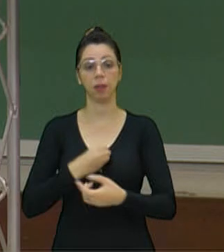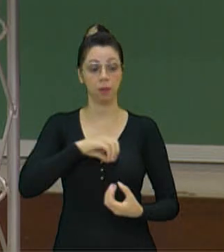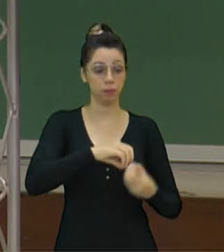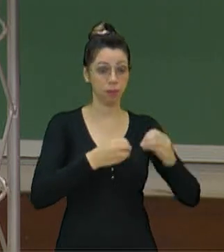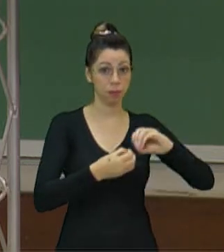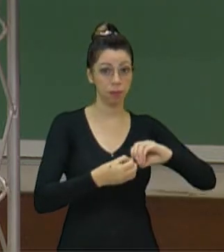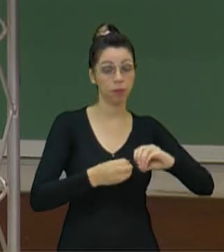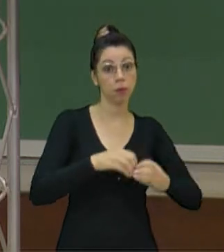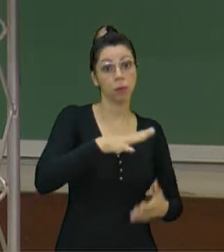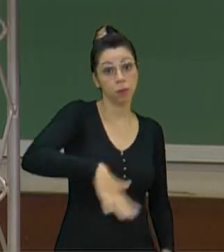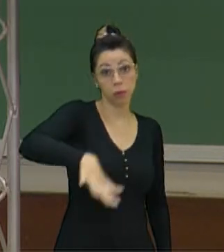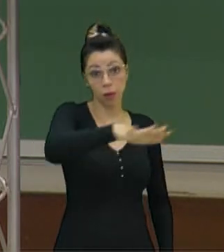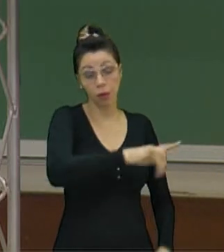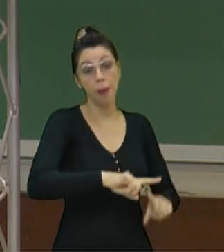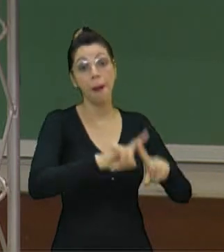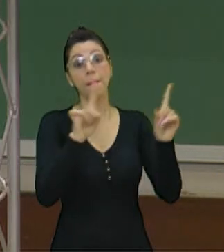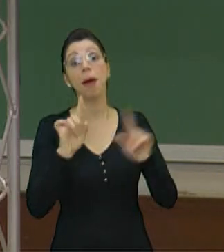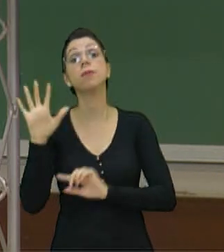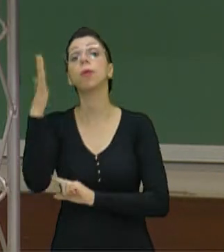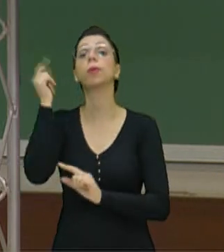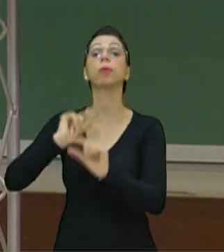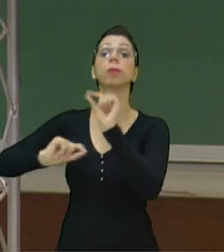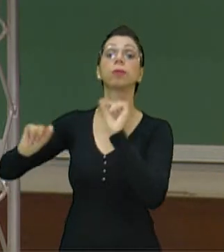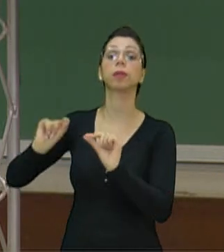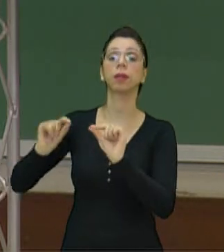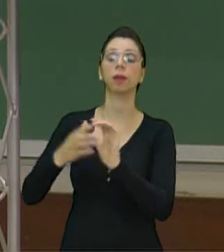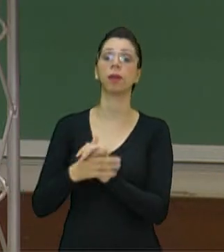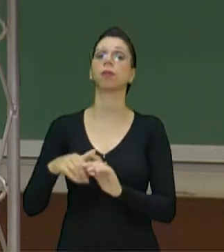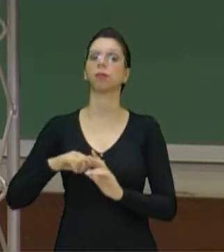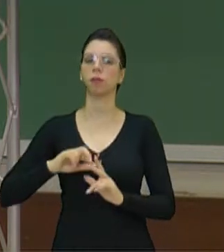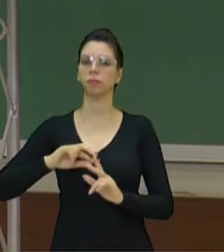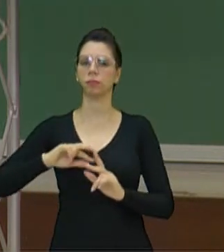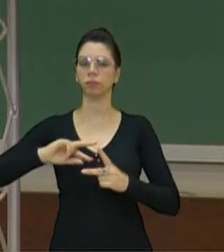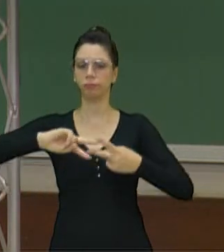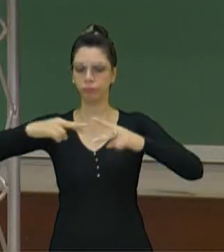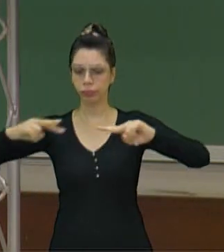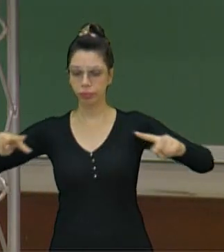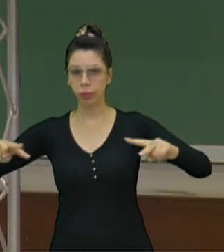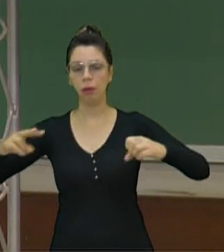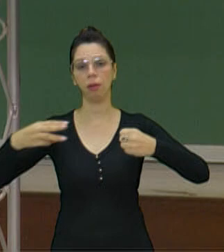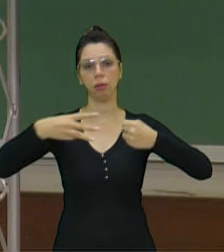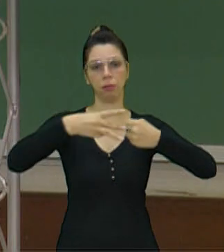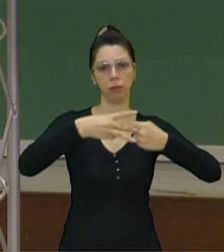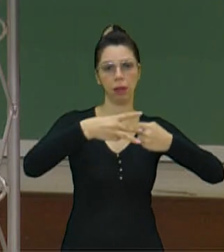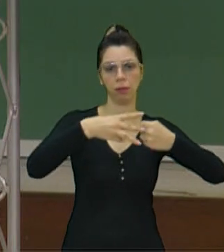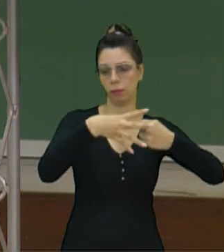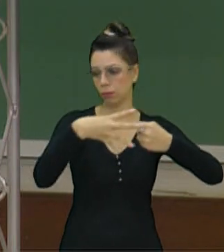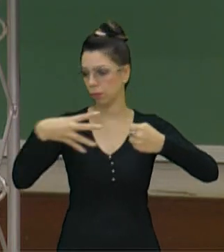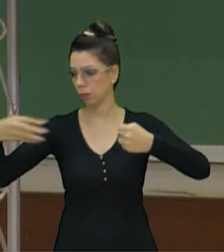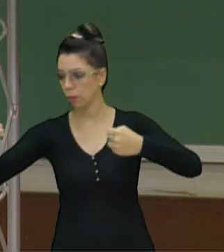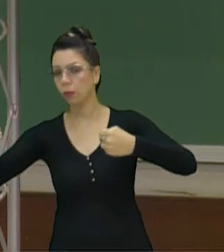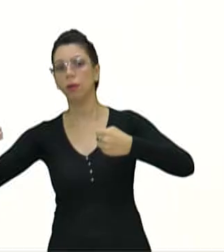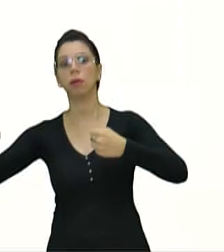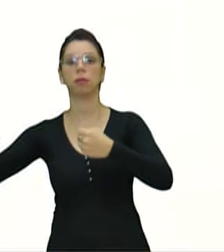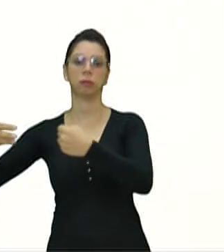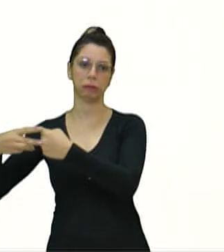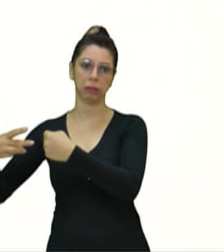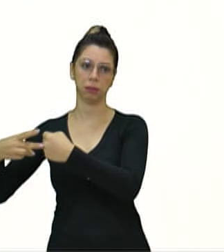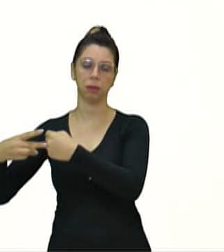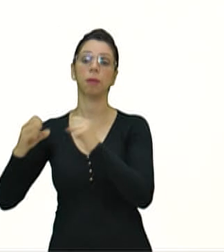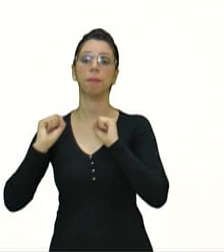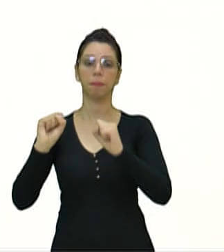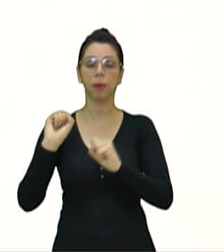geral, mas o que acontece? Existe muitas vezes transferência de material genético de uma célula para outra. Então, ela pode